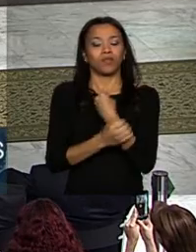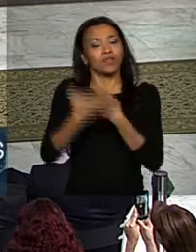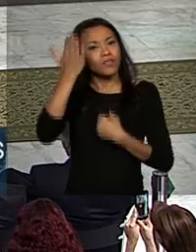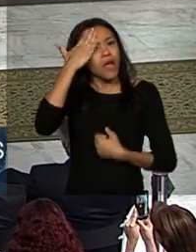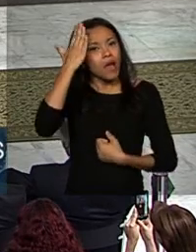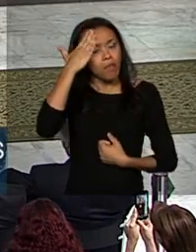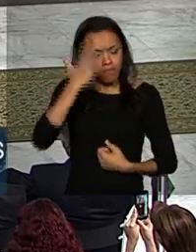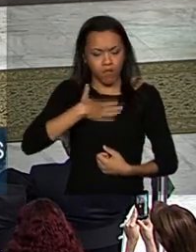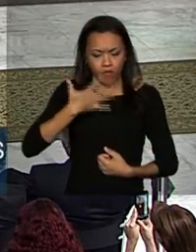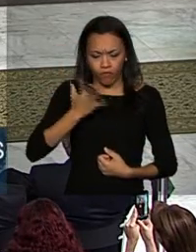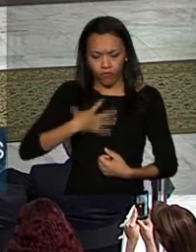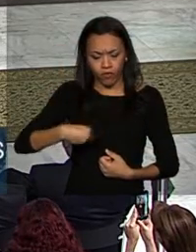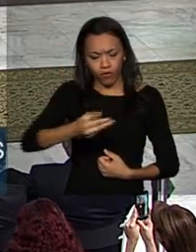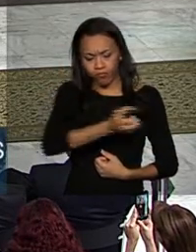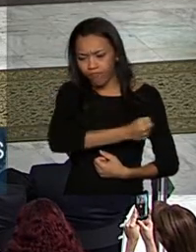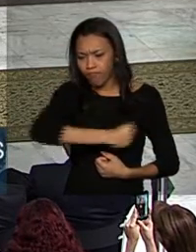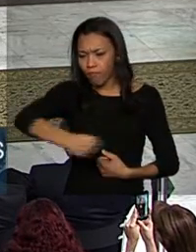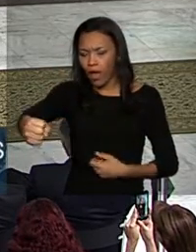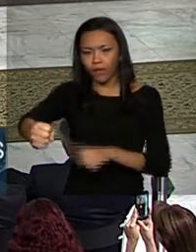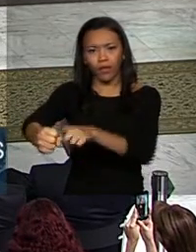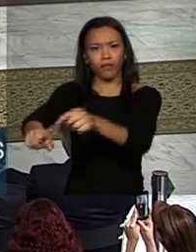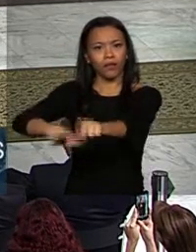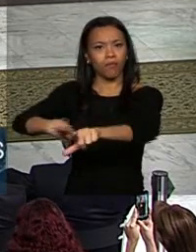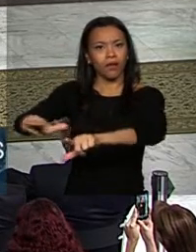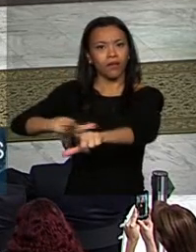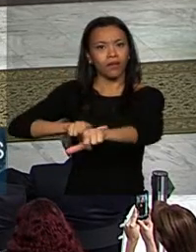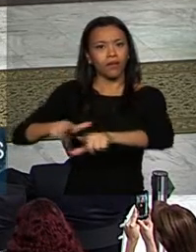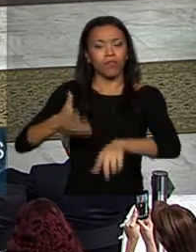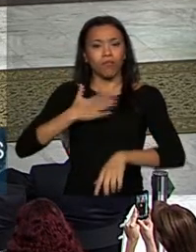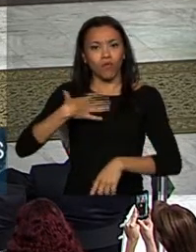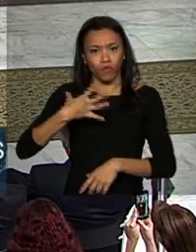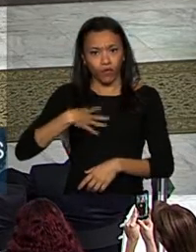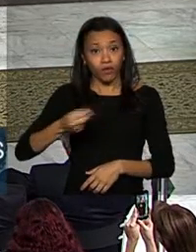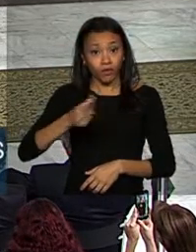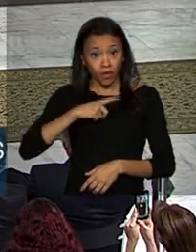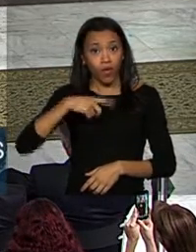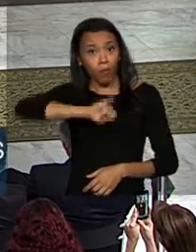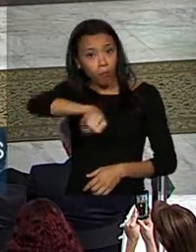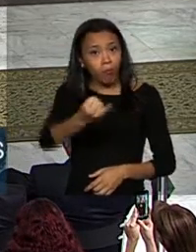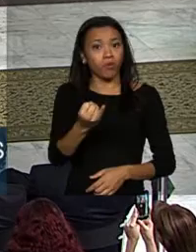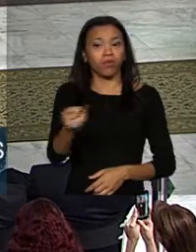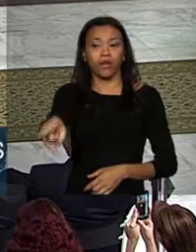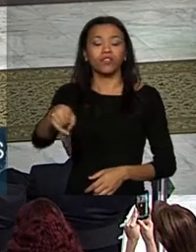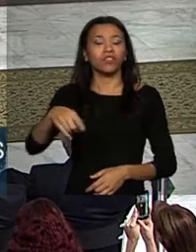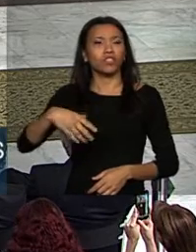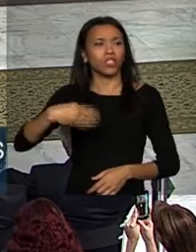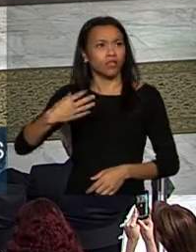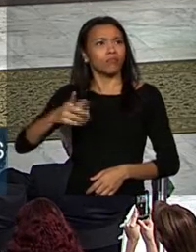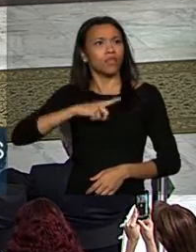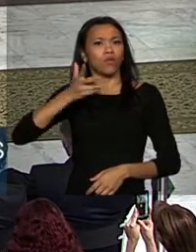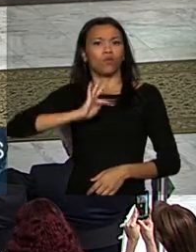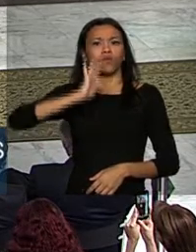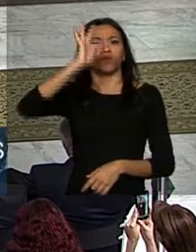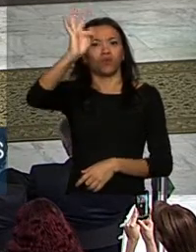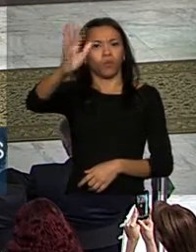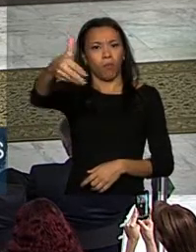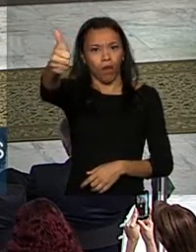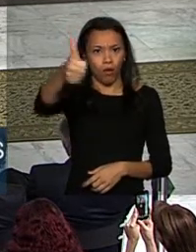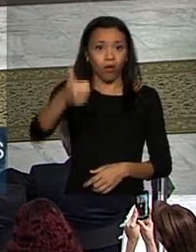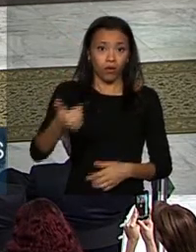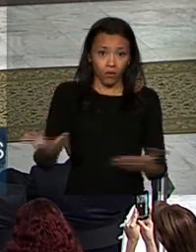de fato, tendo uma oportunidade de construir seu futuro e de ter um presente